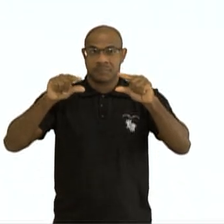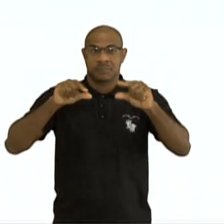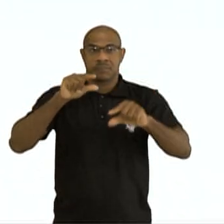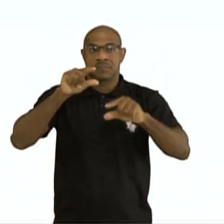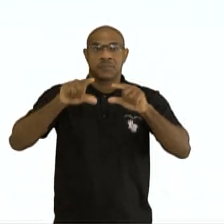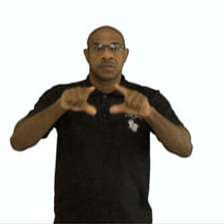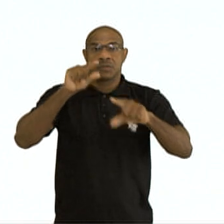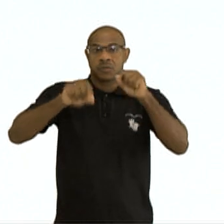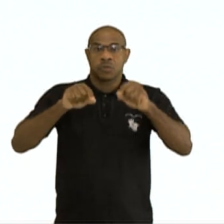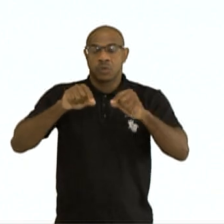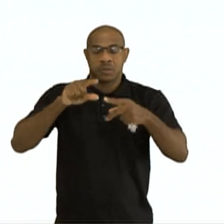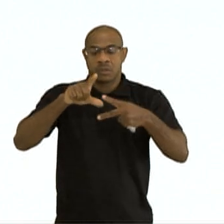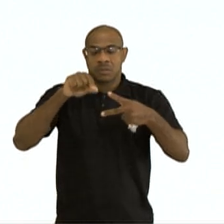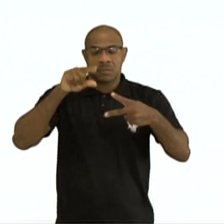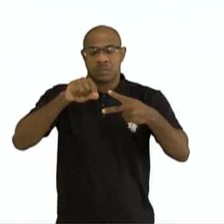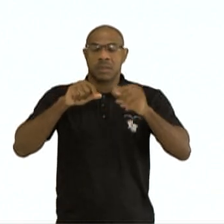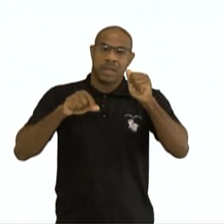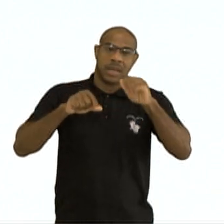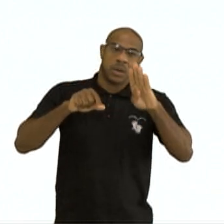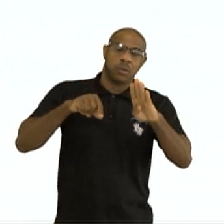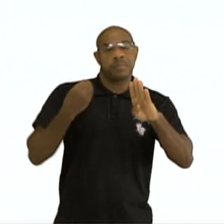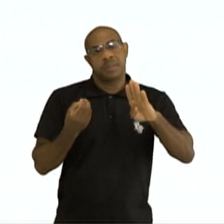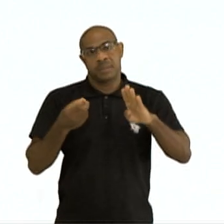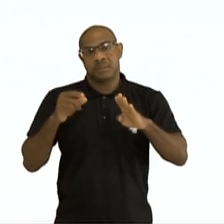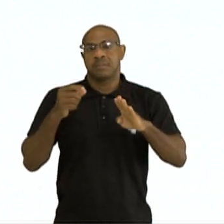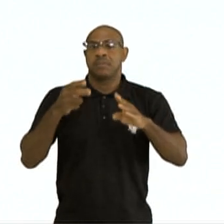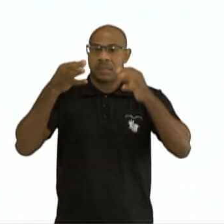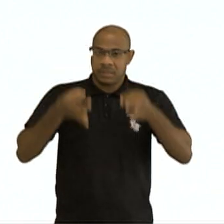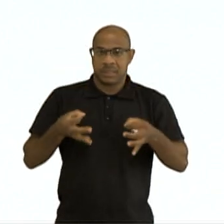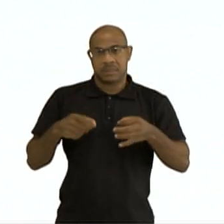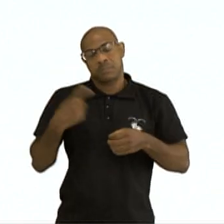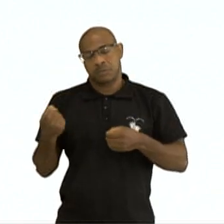as alternativas A ou B. Bora lá.